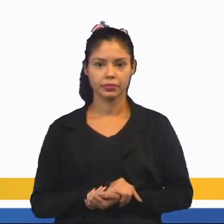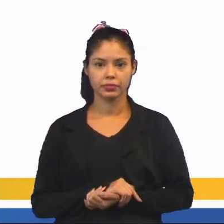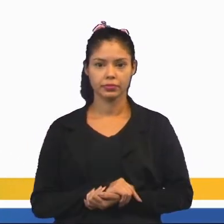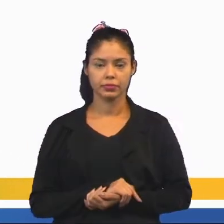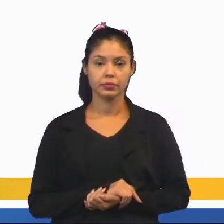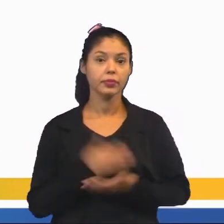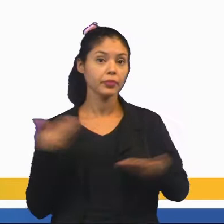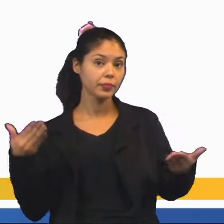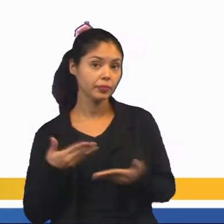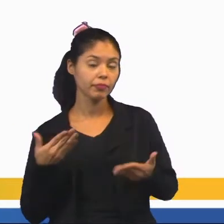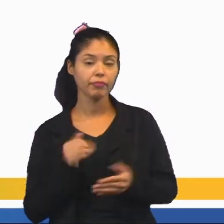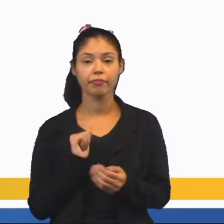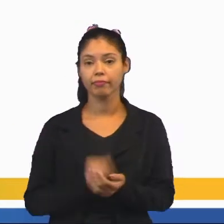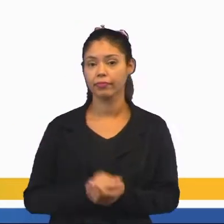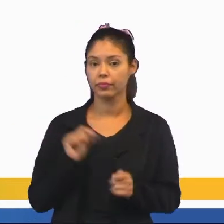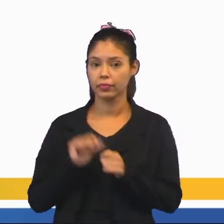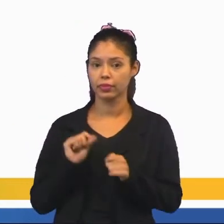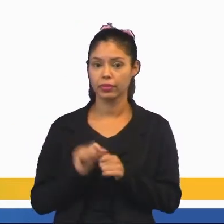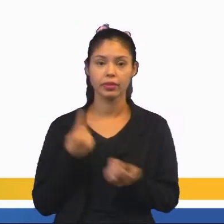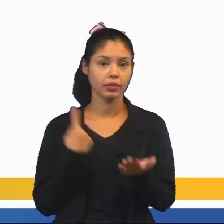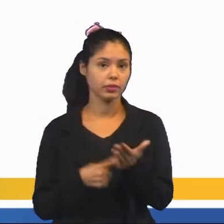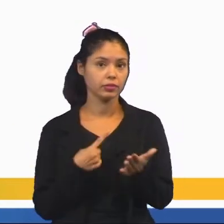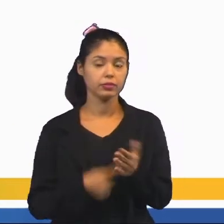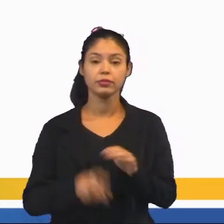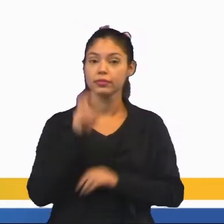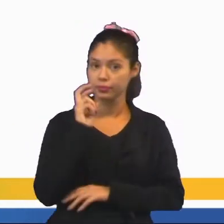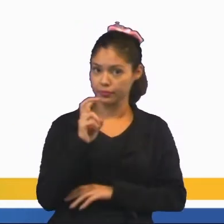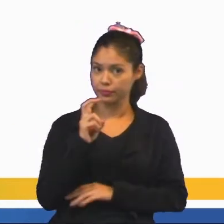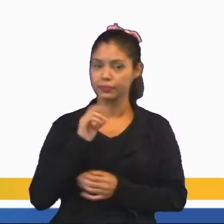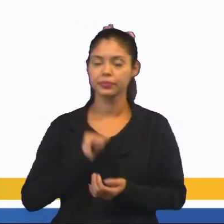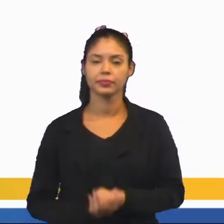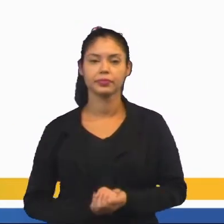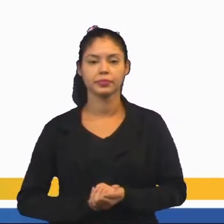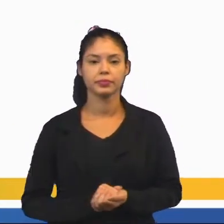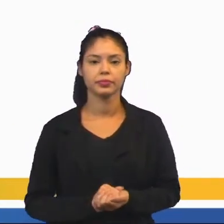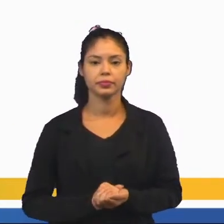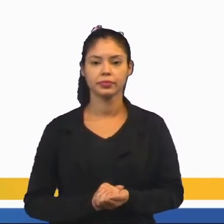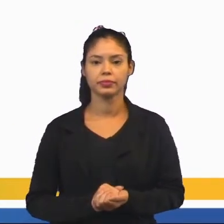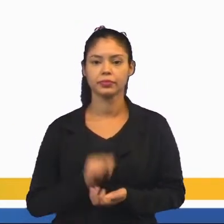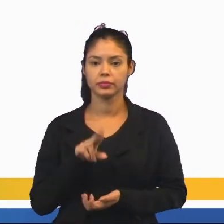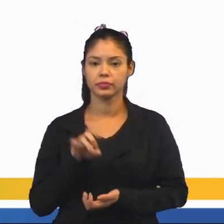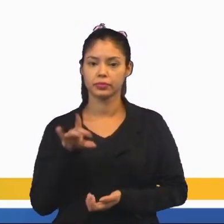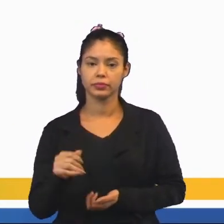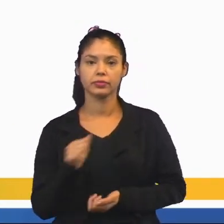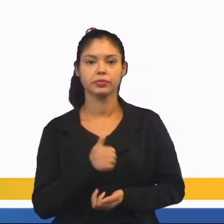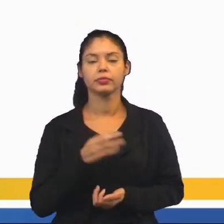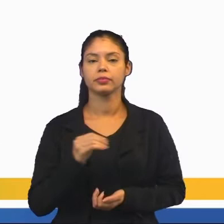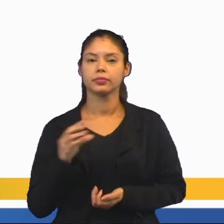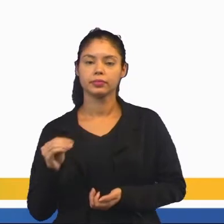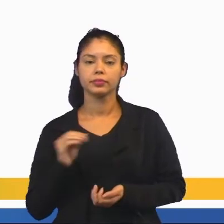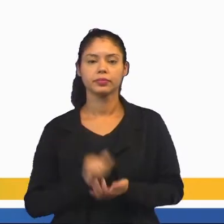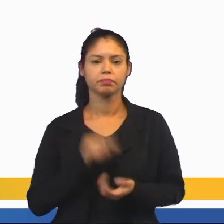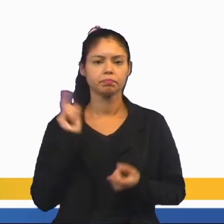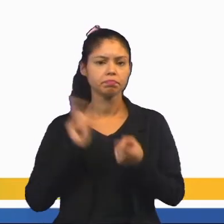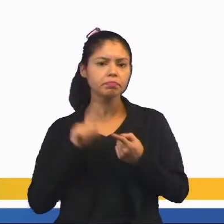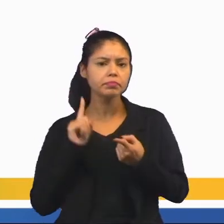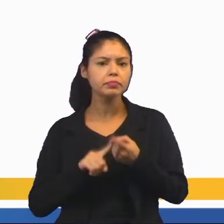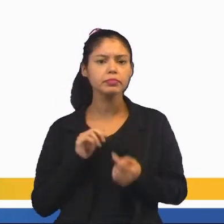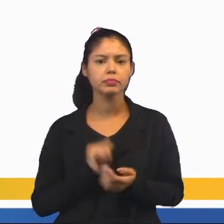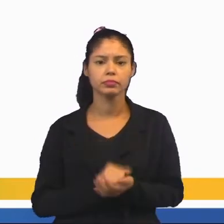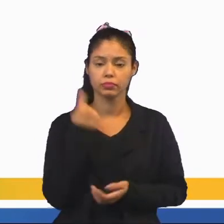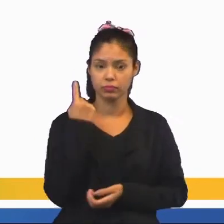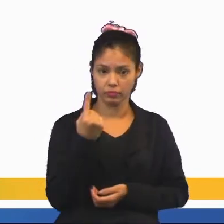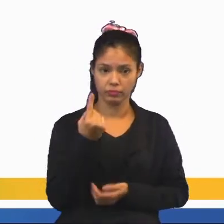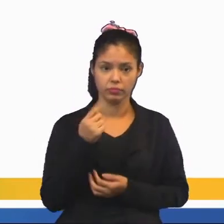453. Agora vamos fazer as combinações com o 5 na unidade das centenas, né? Primeira coisa, o